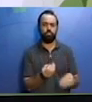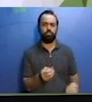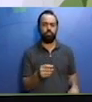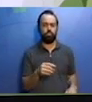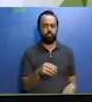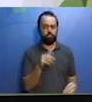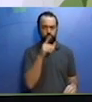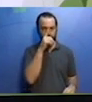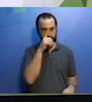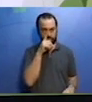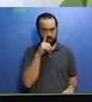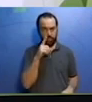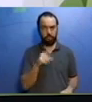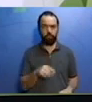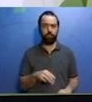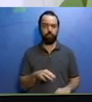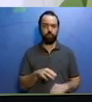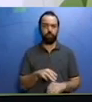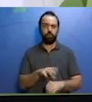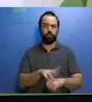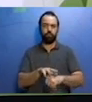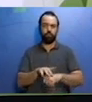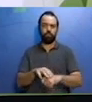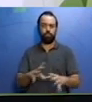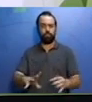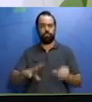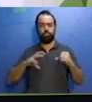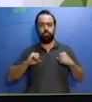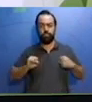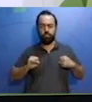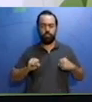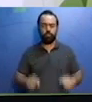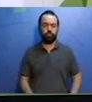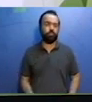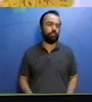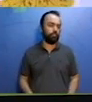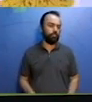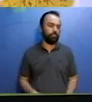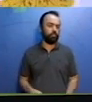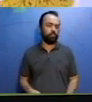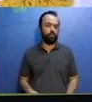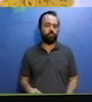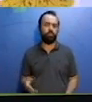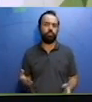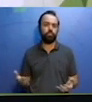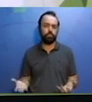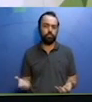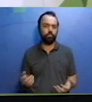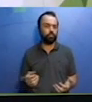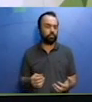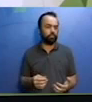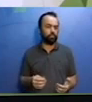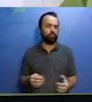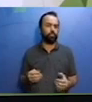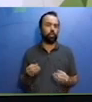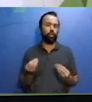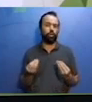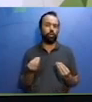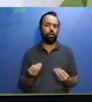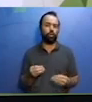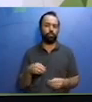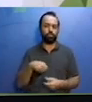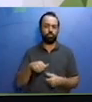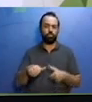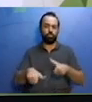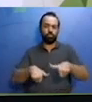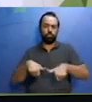microbiológicas, né, que podem aí causar vários tipos de doenças. E o que a gente pode fazer para